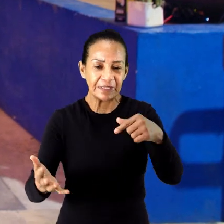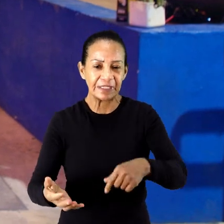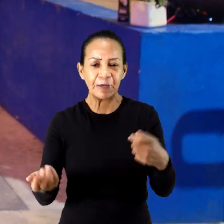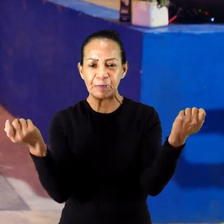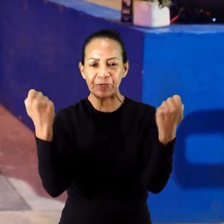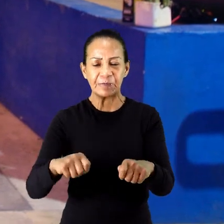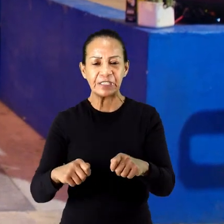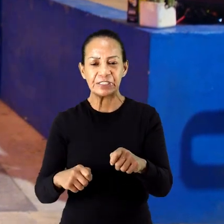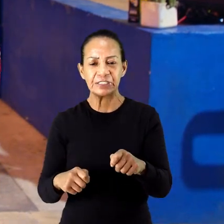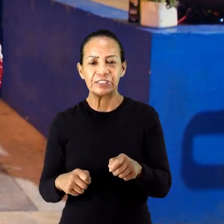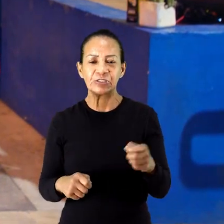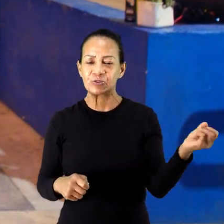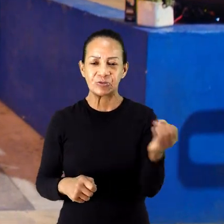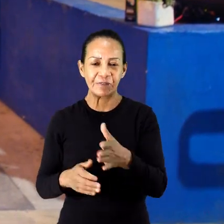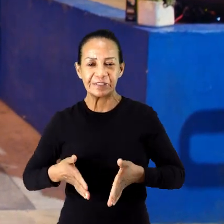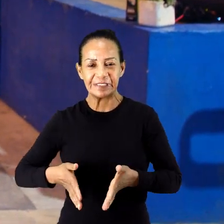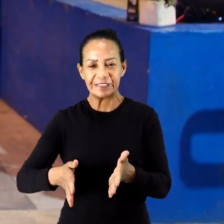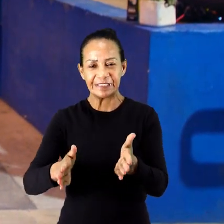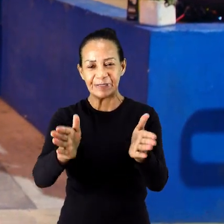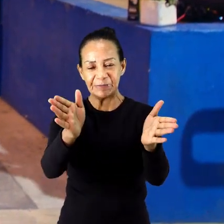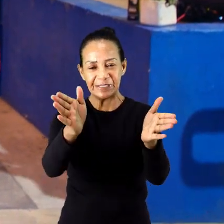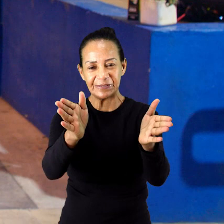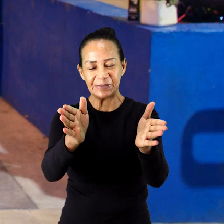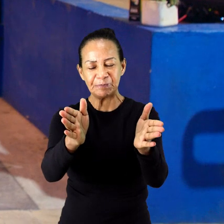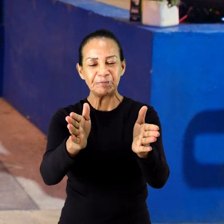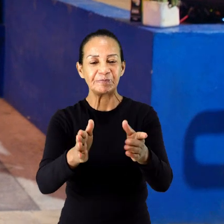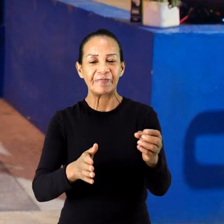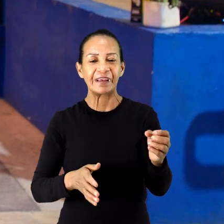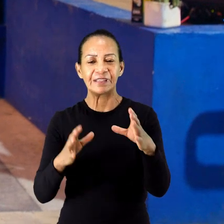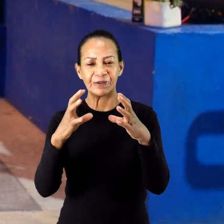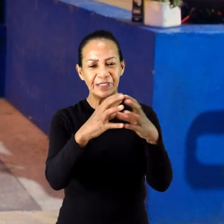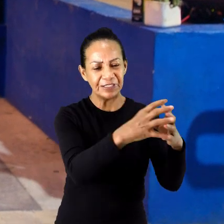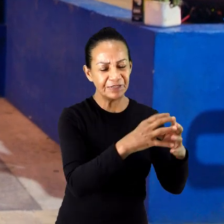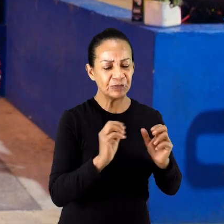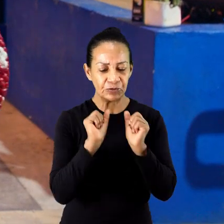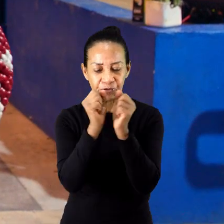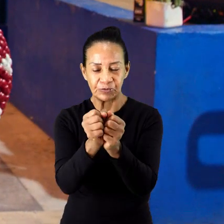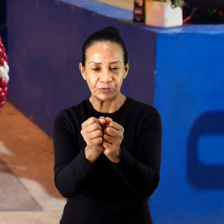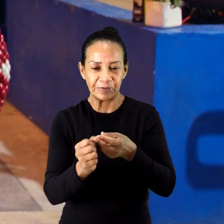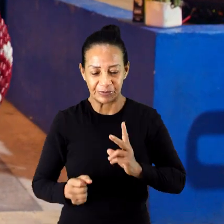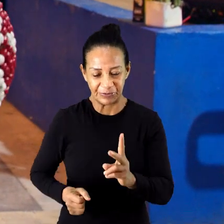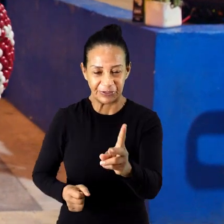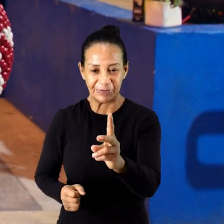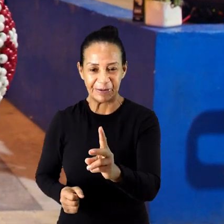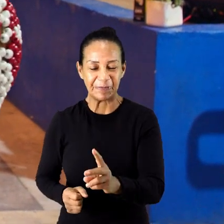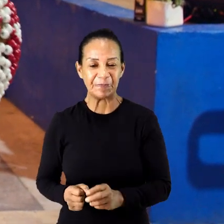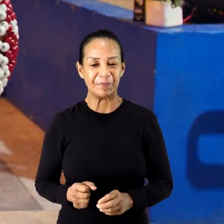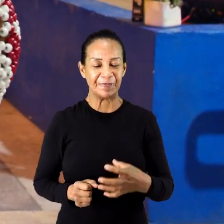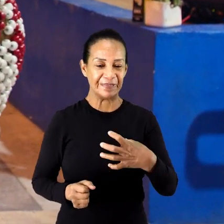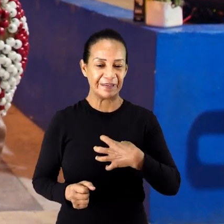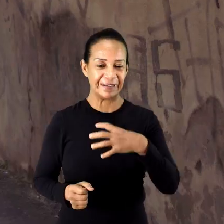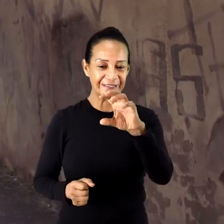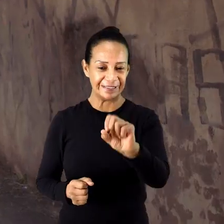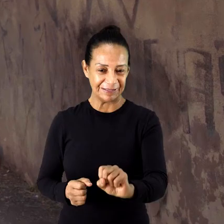aqui a possibilidade de novos caminhos a guiar. E cada coletivo desse está junto nessa caminhada de prosperidade.